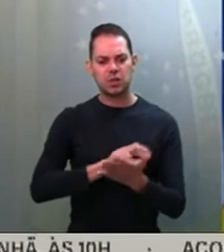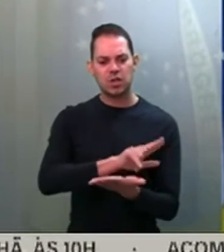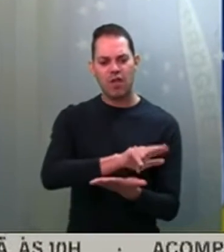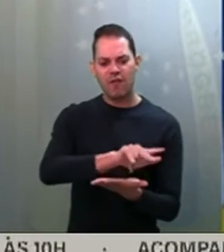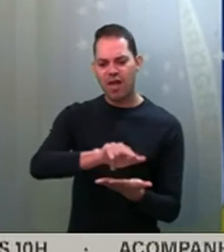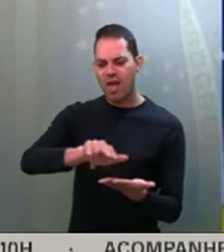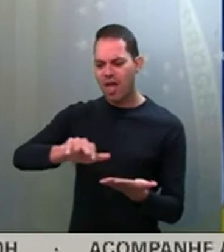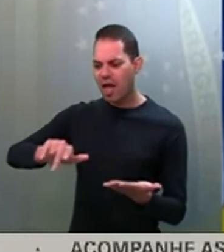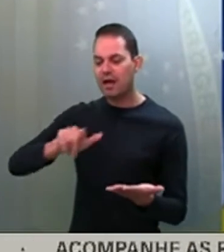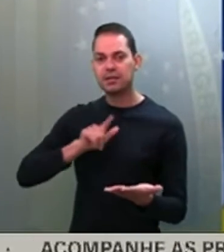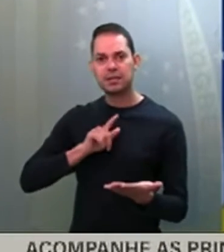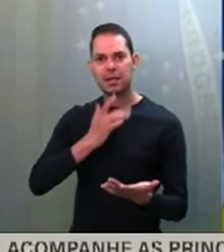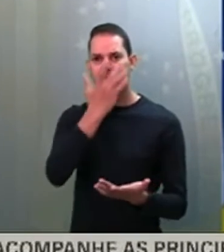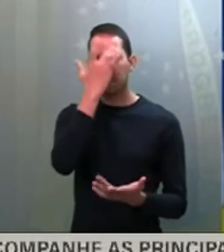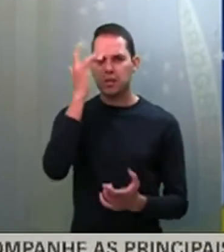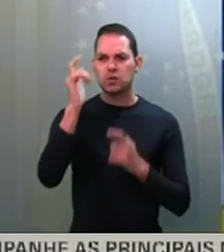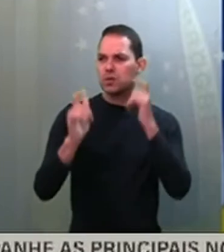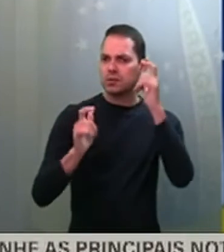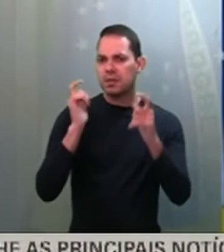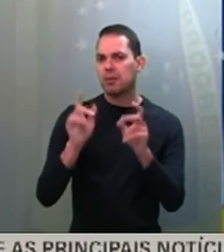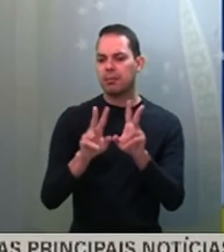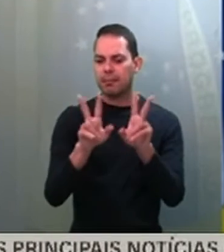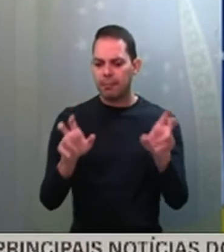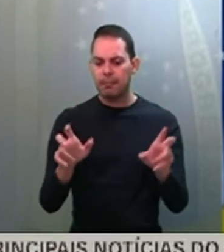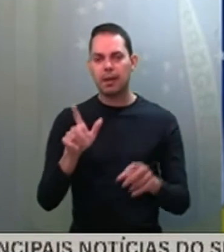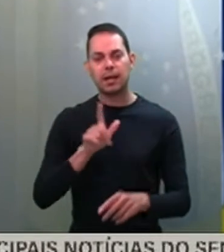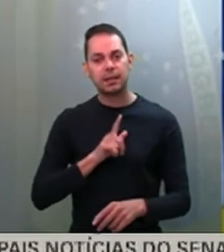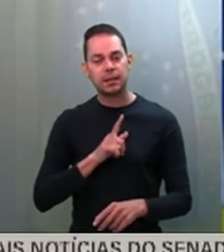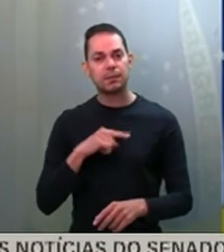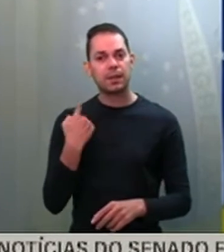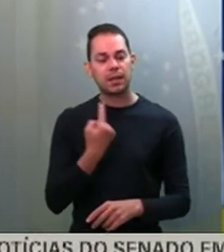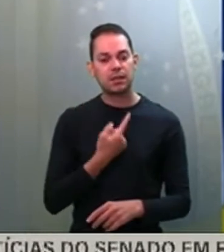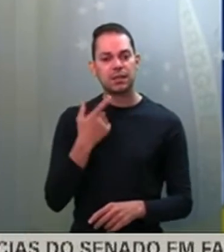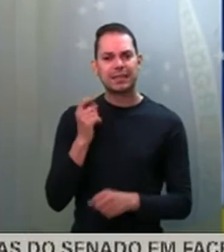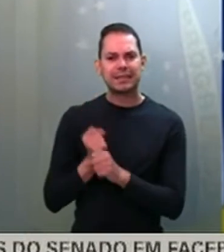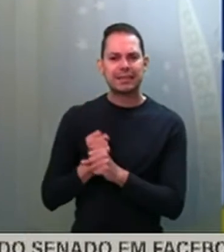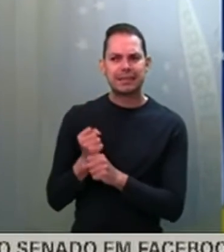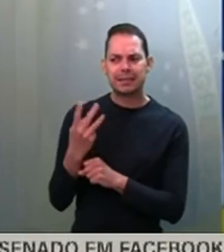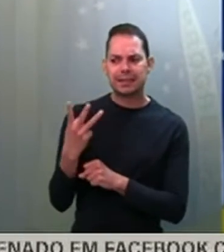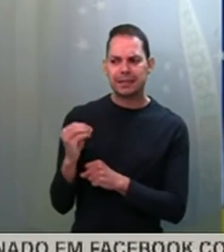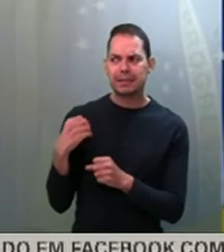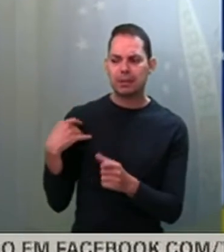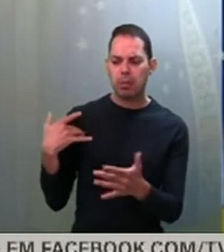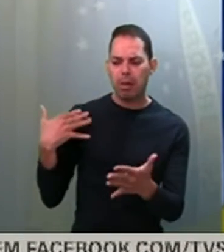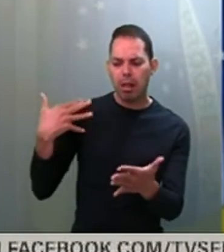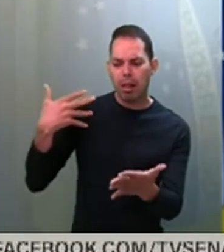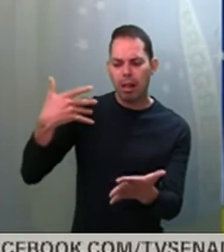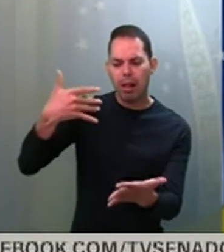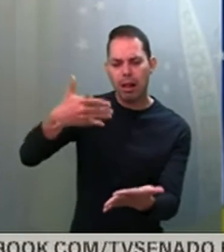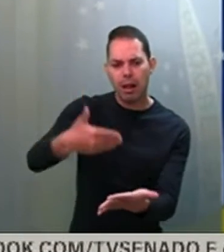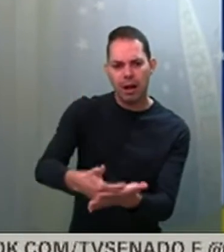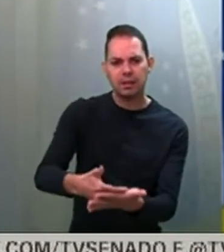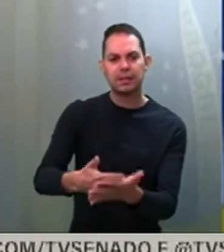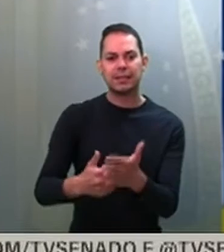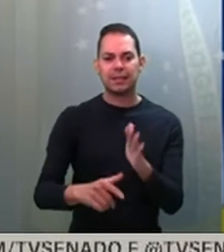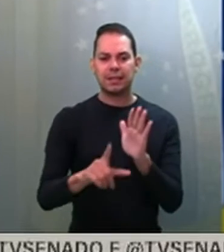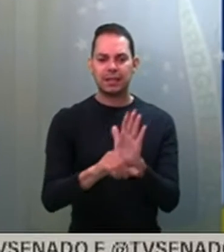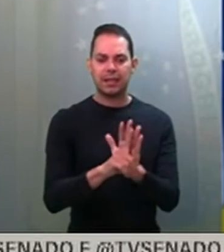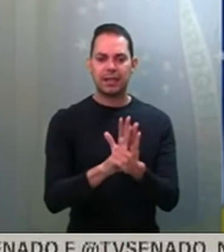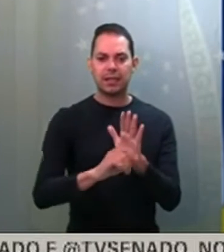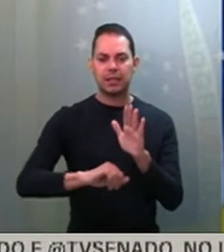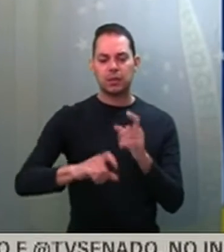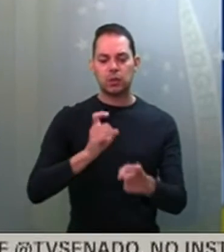quanto a gente preocupada com essa bactéria para que tenhamos isso sim depois de 30 anos da velha lei da